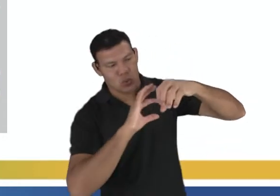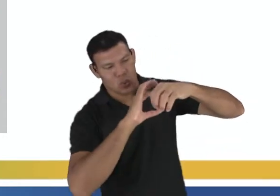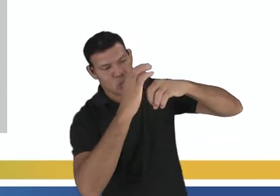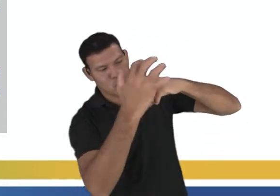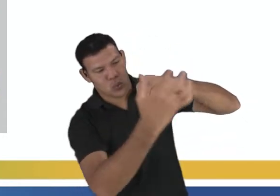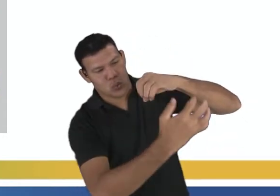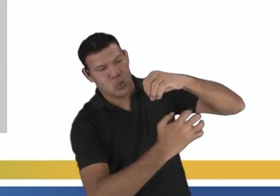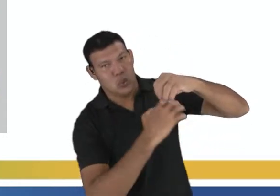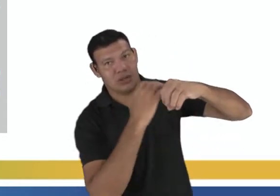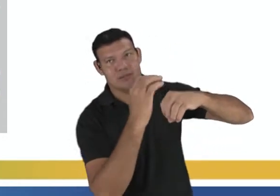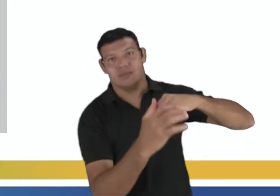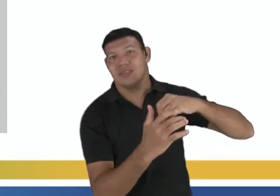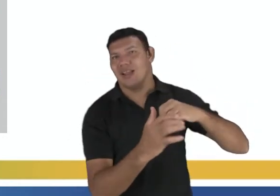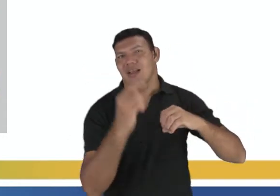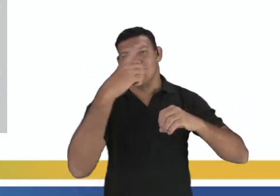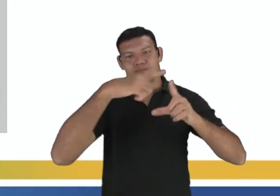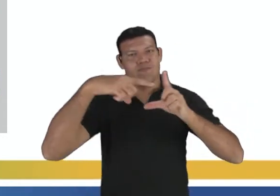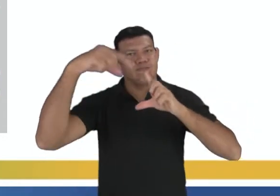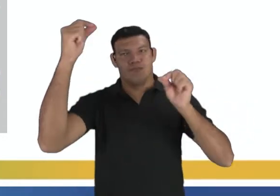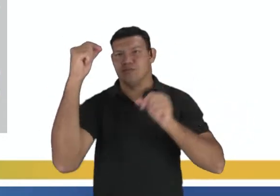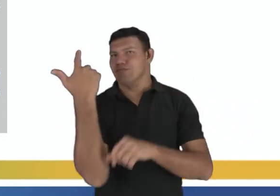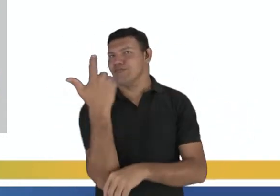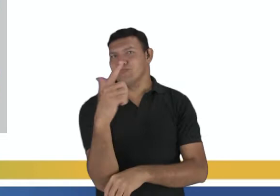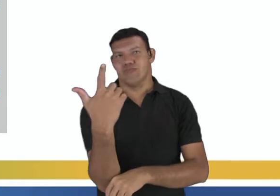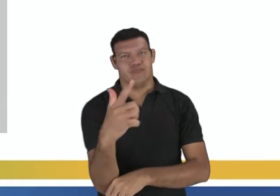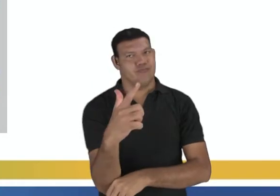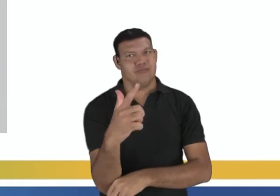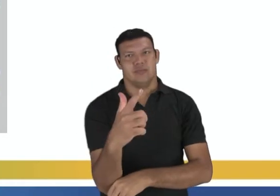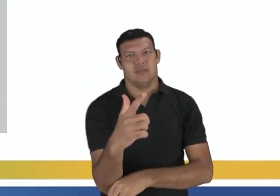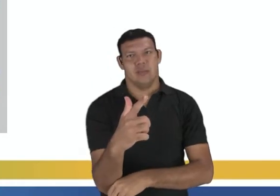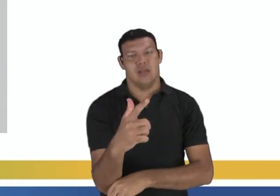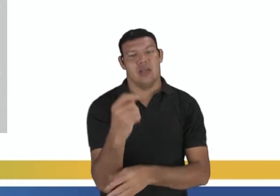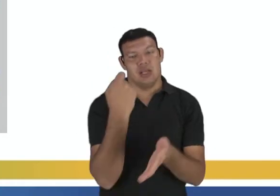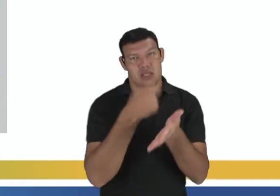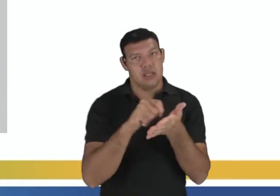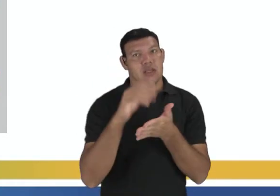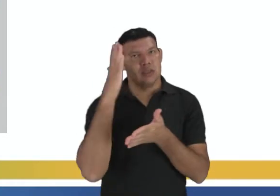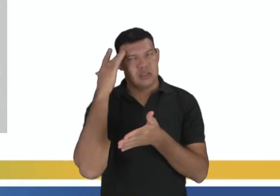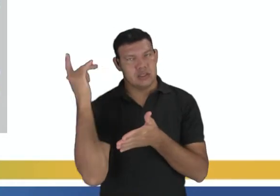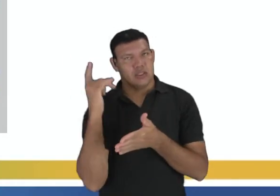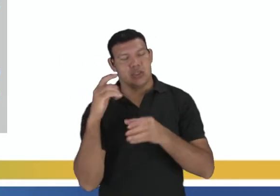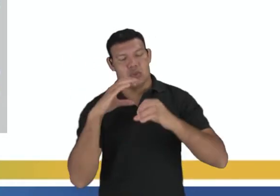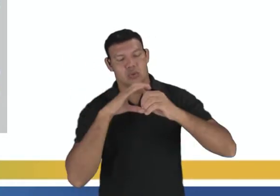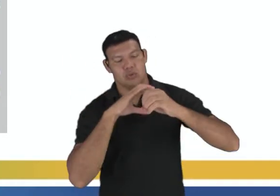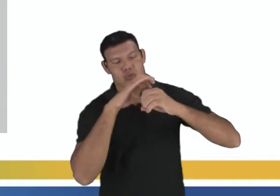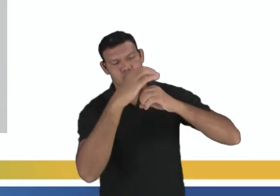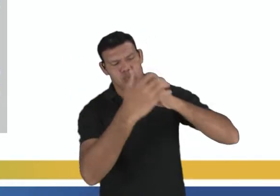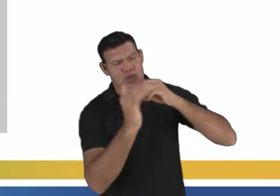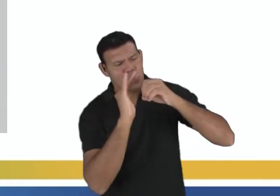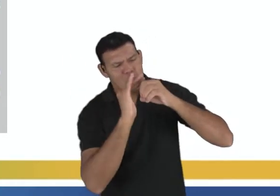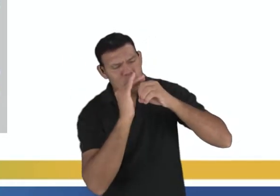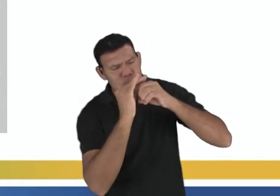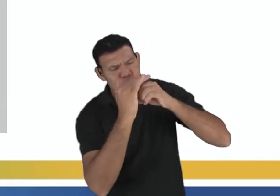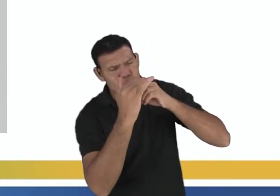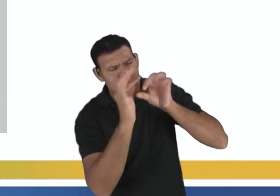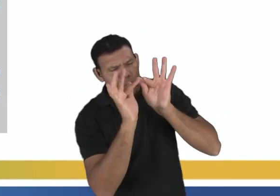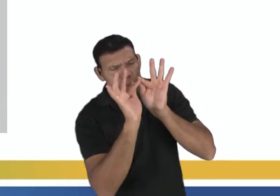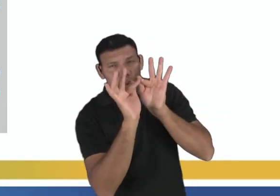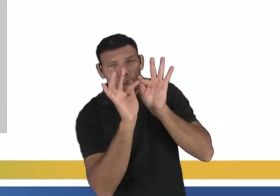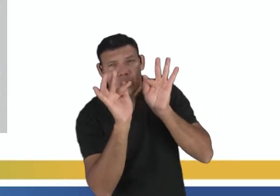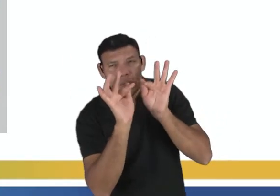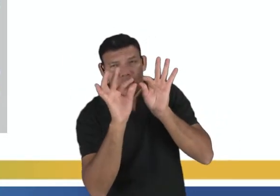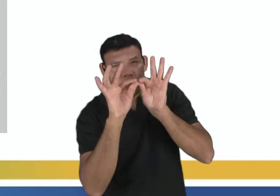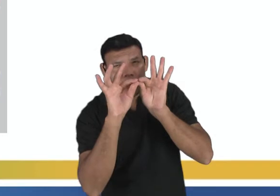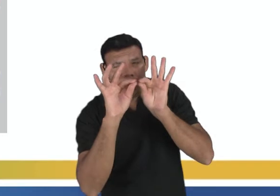do espaço, né? A Lua não tem uma atmosfera, ou alguns autores dizem que ela até tem uma atmosfera, mas é tão fina,